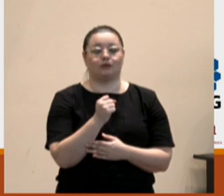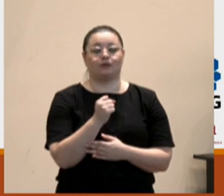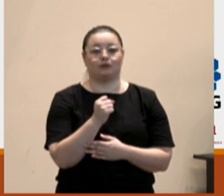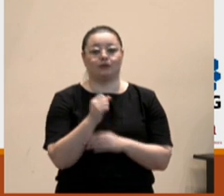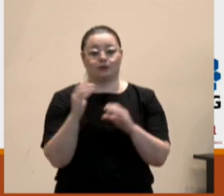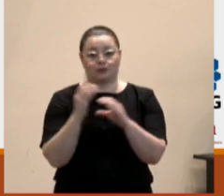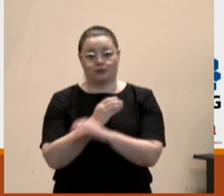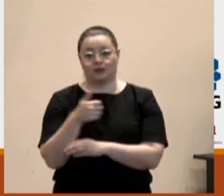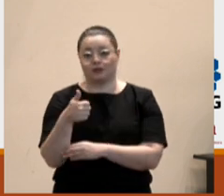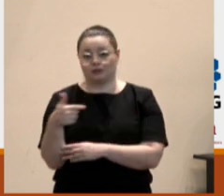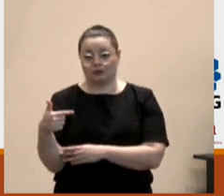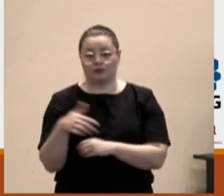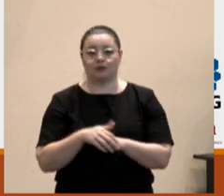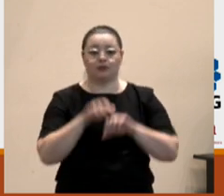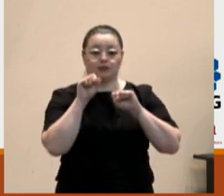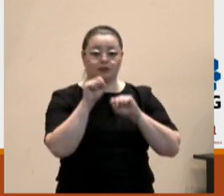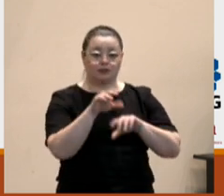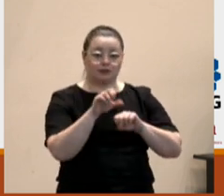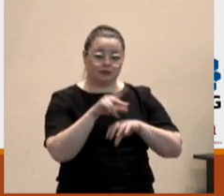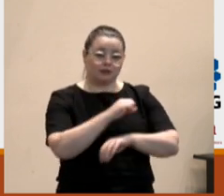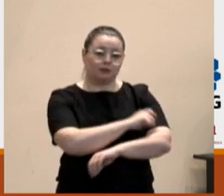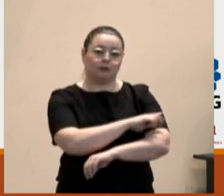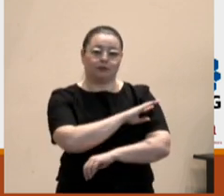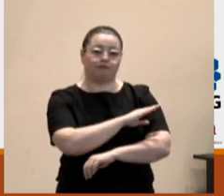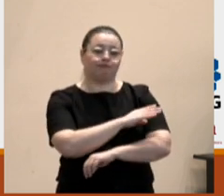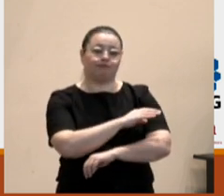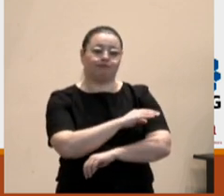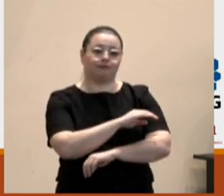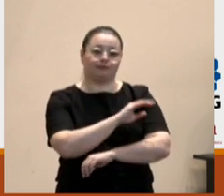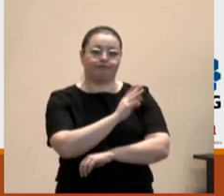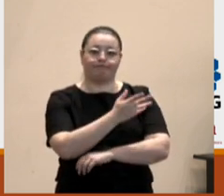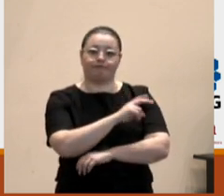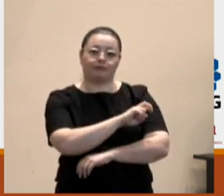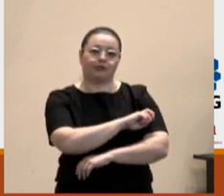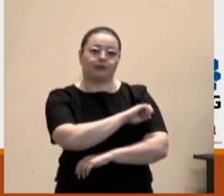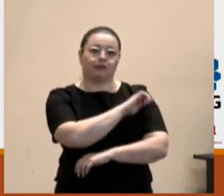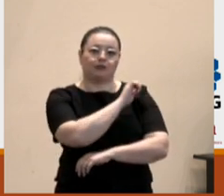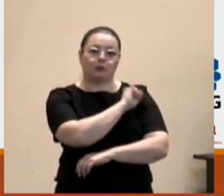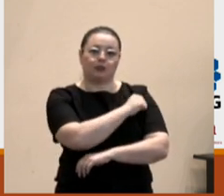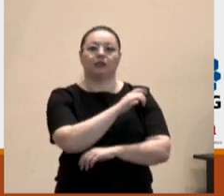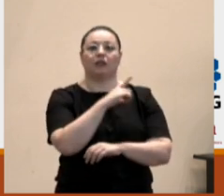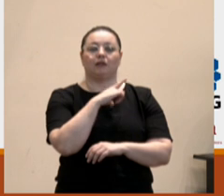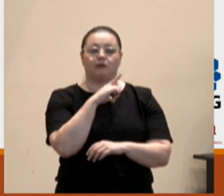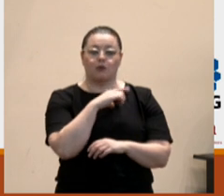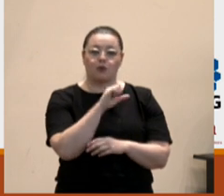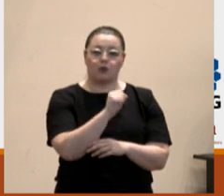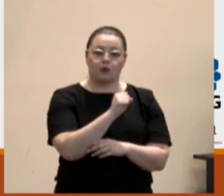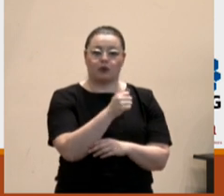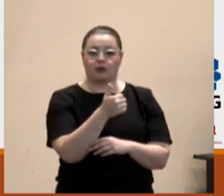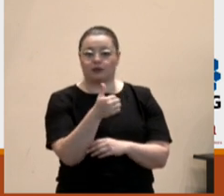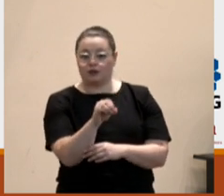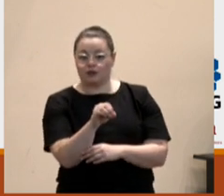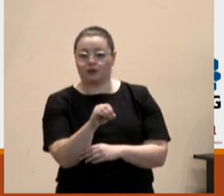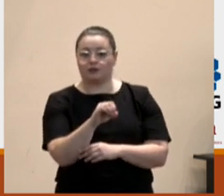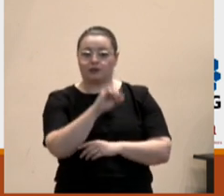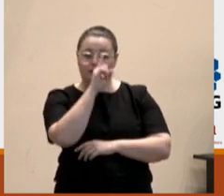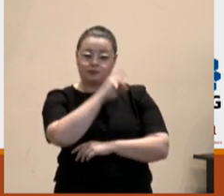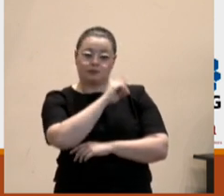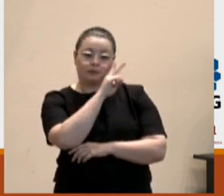Ensino final, os finais do ensino fundamental, 8 e 10. Ensino médio, parcial,